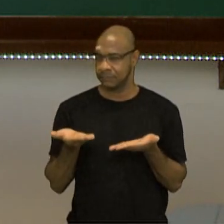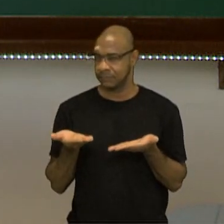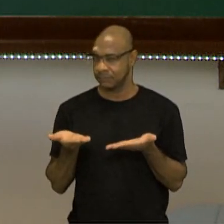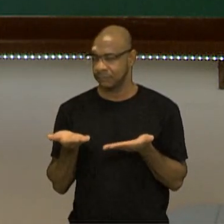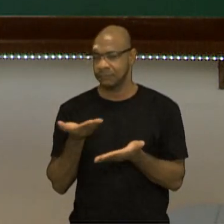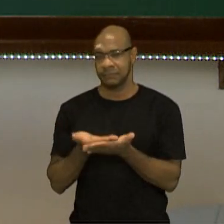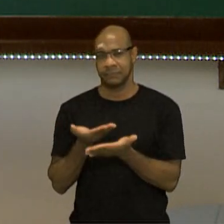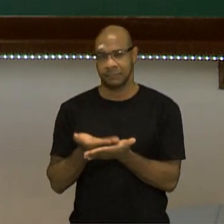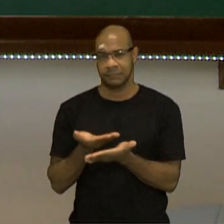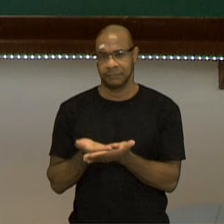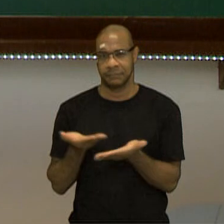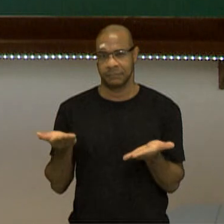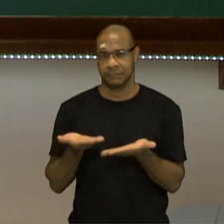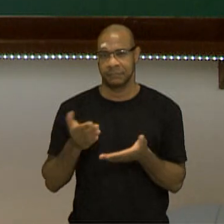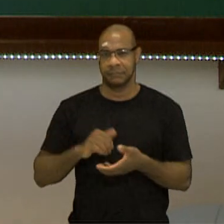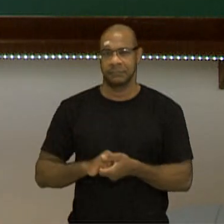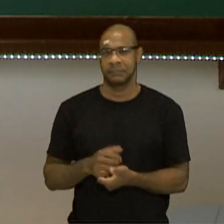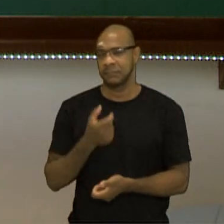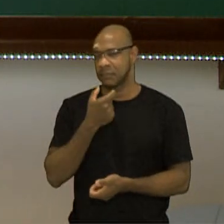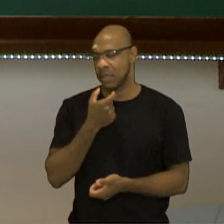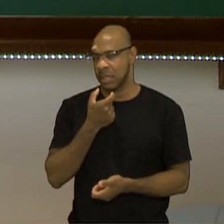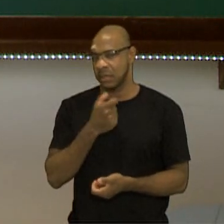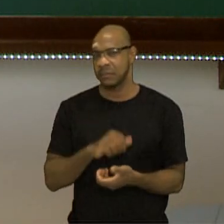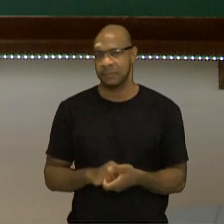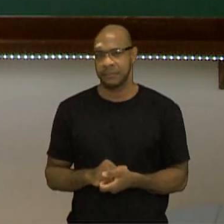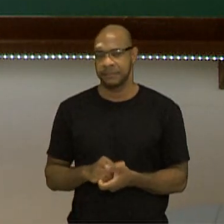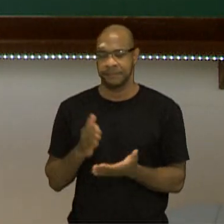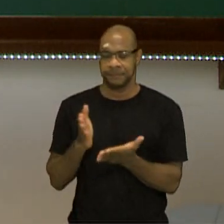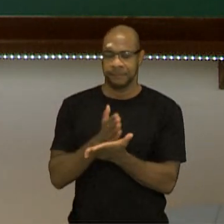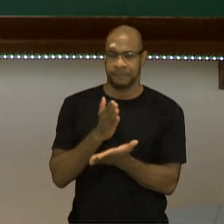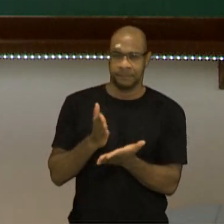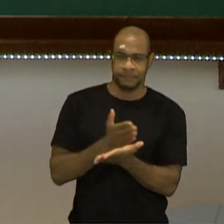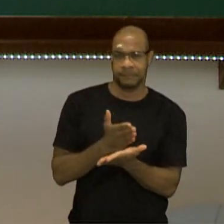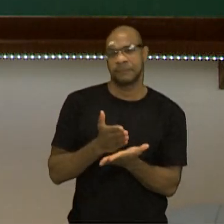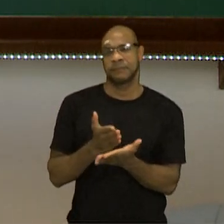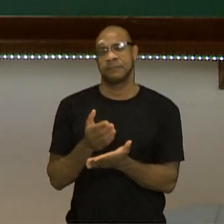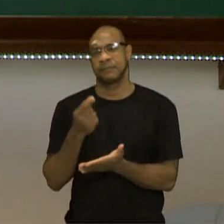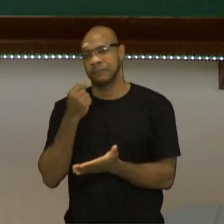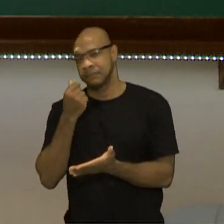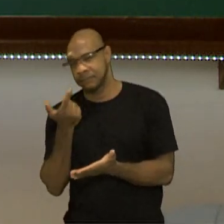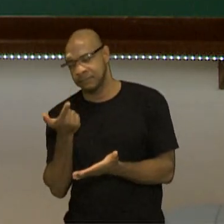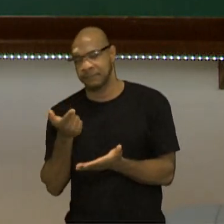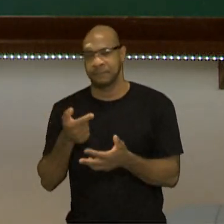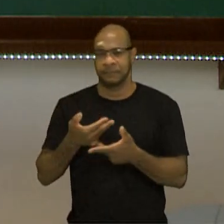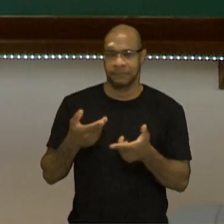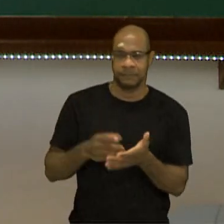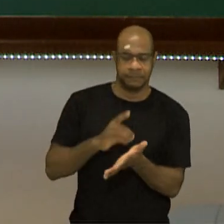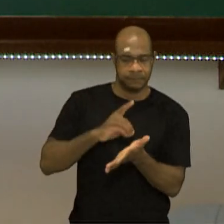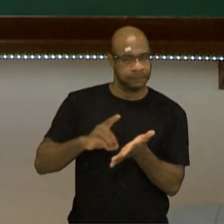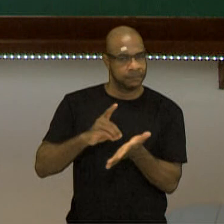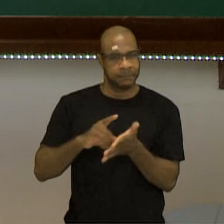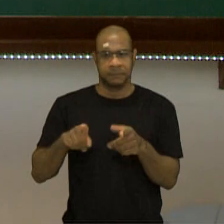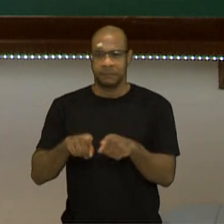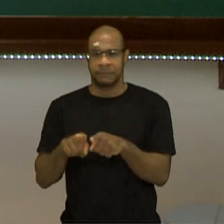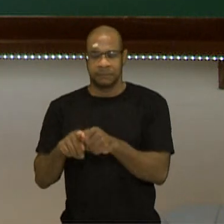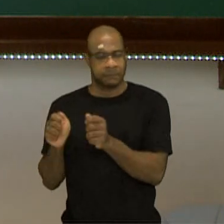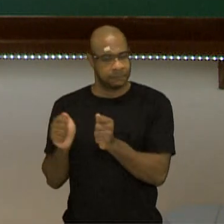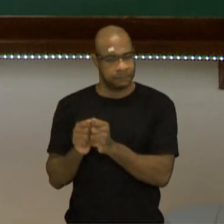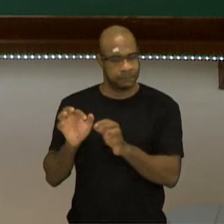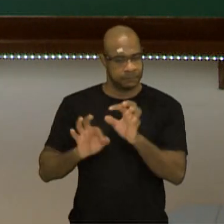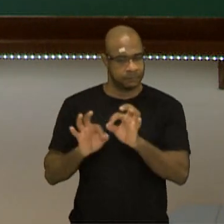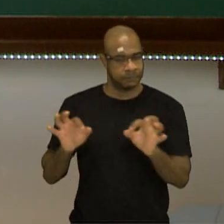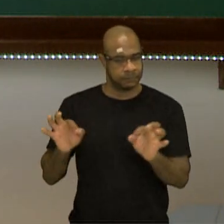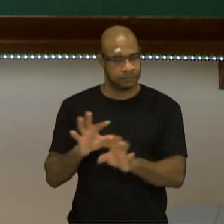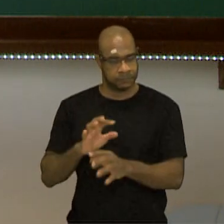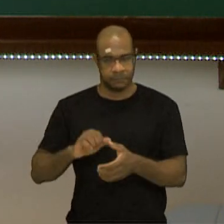à nossa aula de inglês, então pegue aí o seu caderno, se você tiver um dicionário, um tradutor online aí, deixa preparadinho que